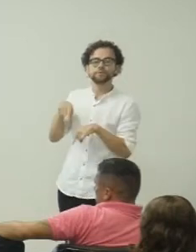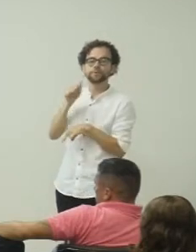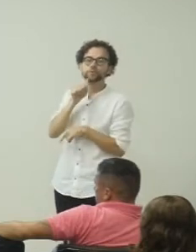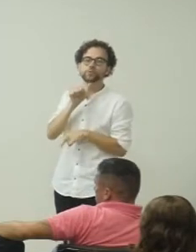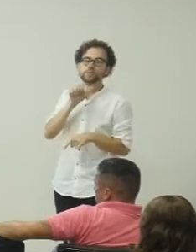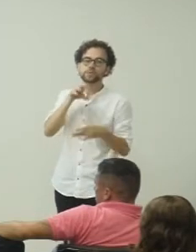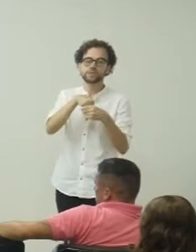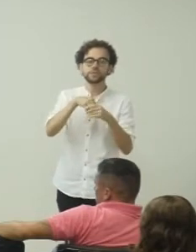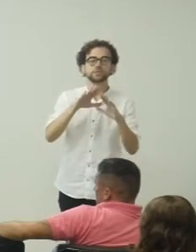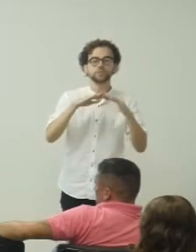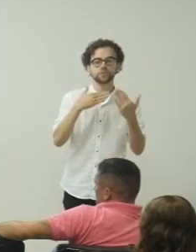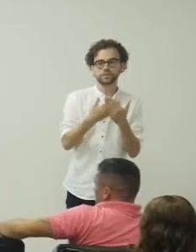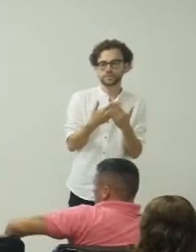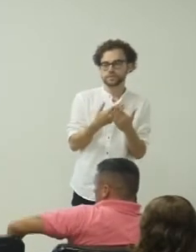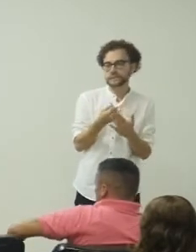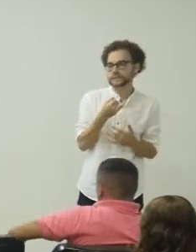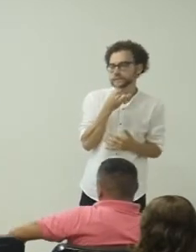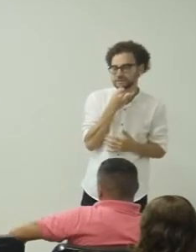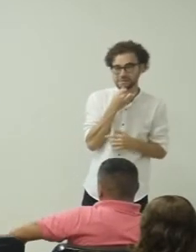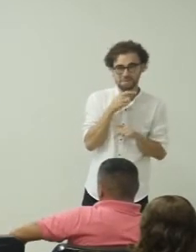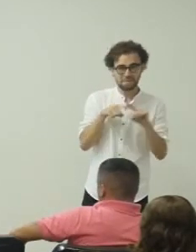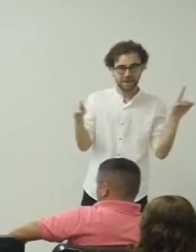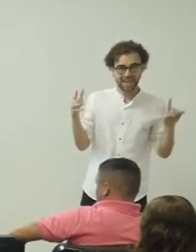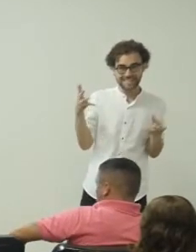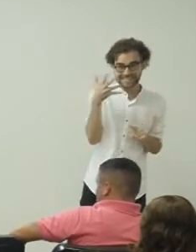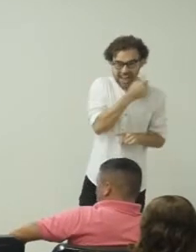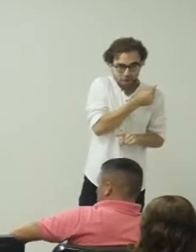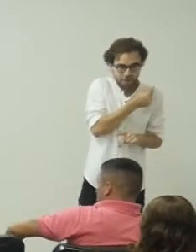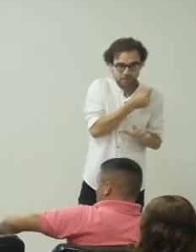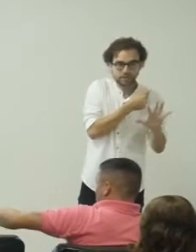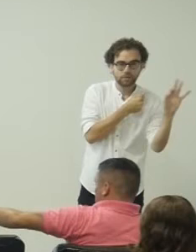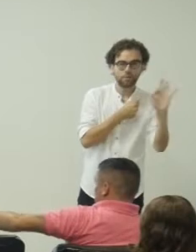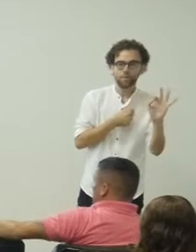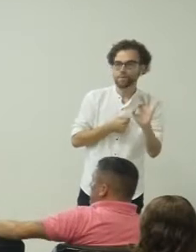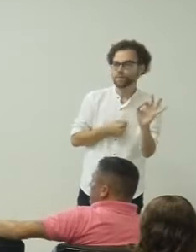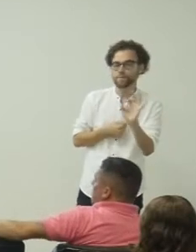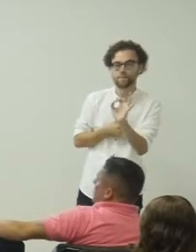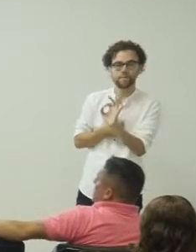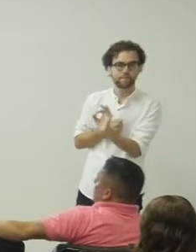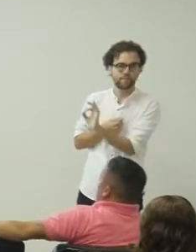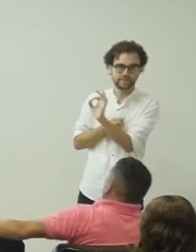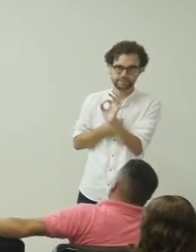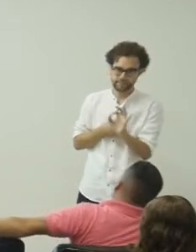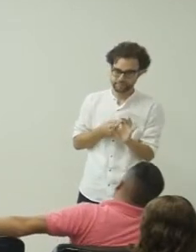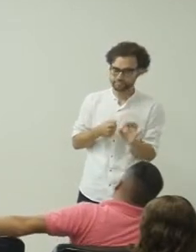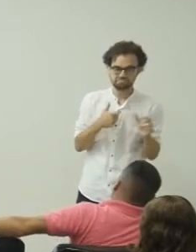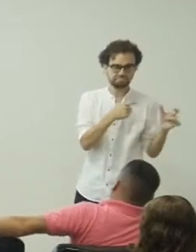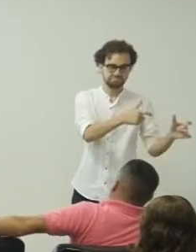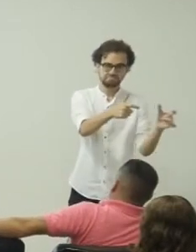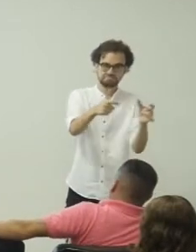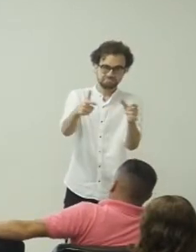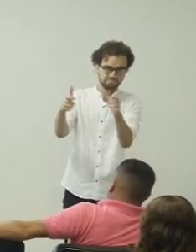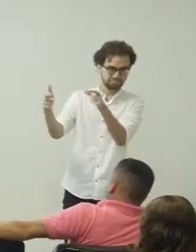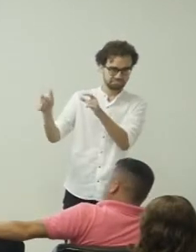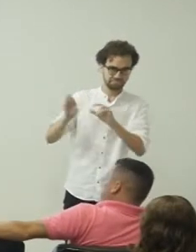escola. Infelizmente, nenhuma de nós está salva desse assédio, né? Nos mais diversos lugares.